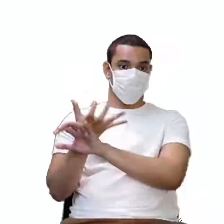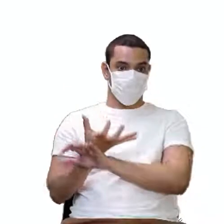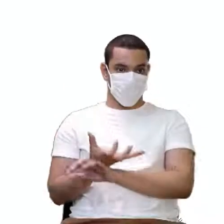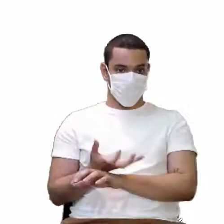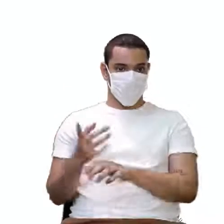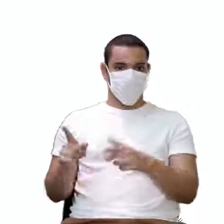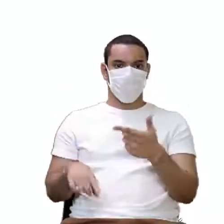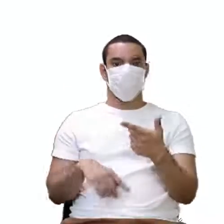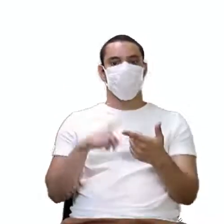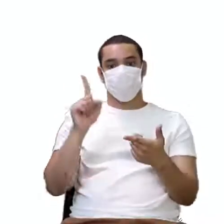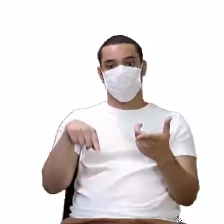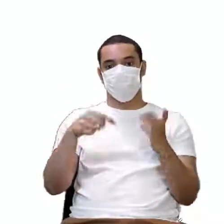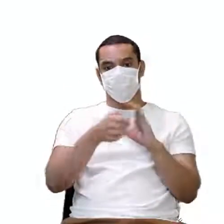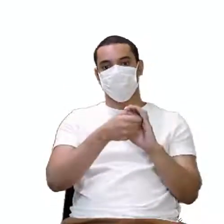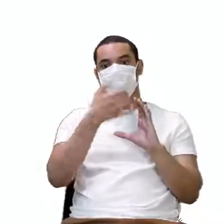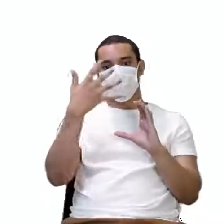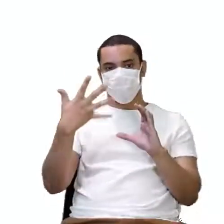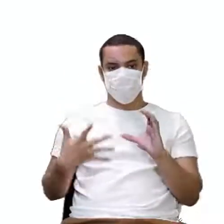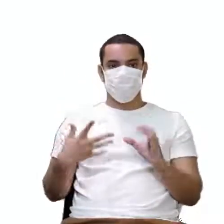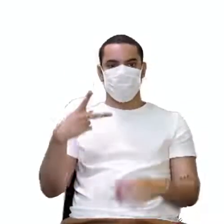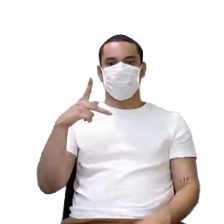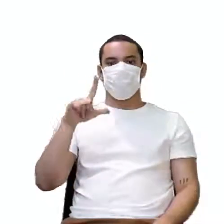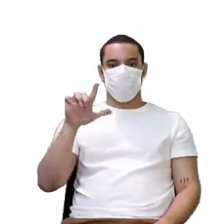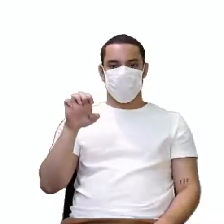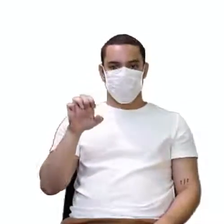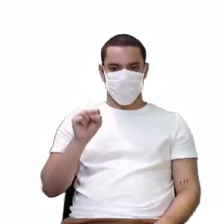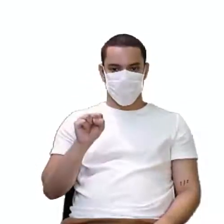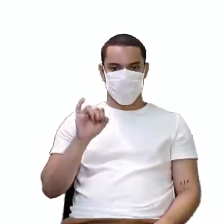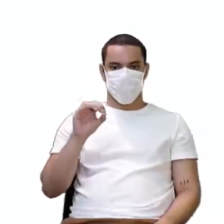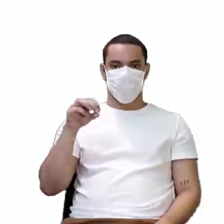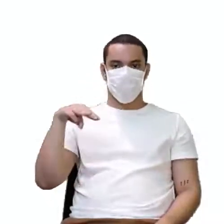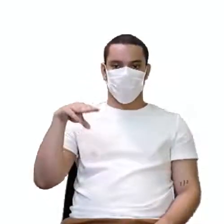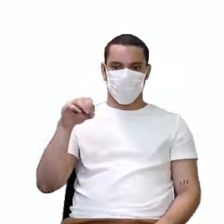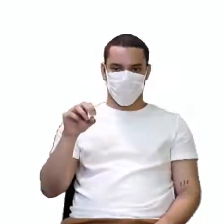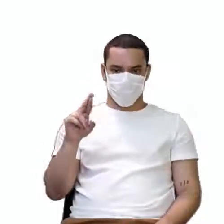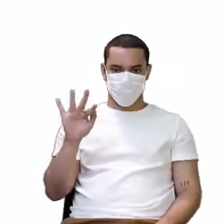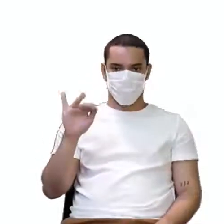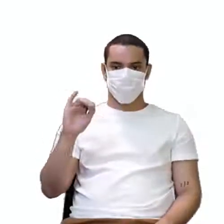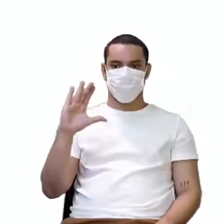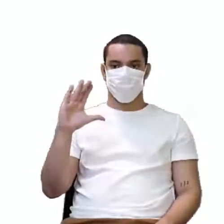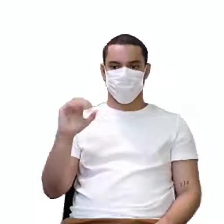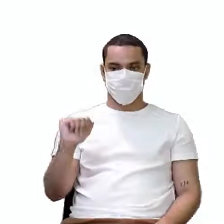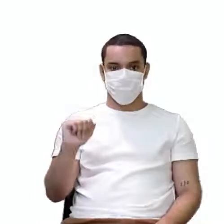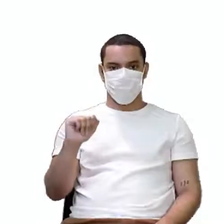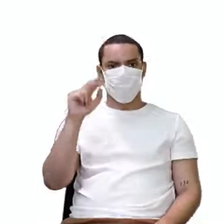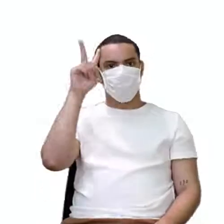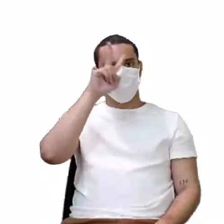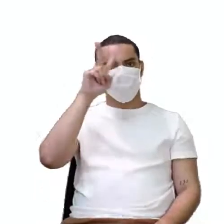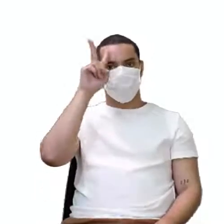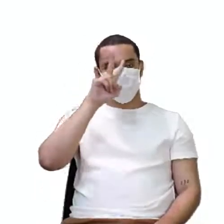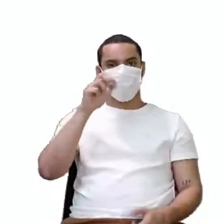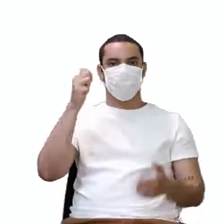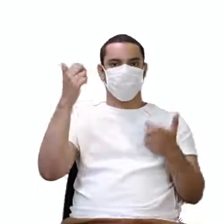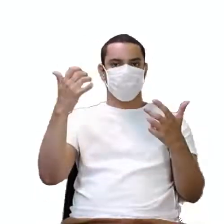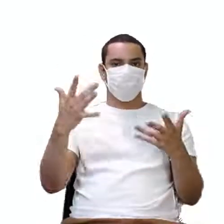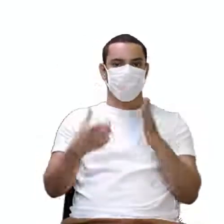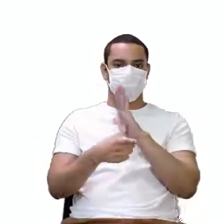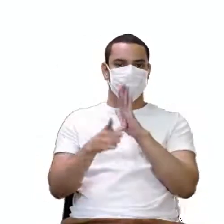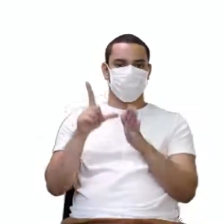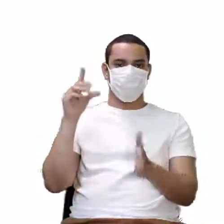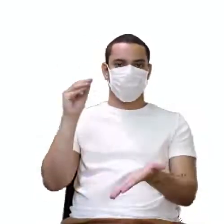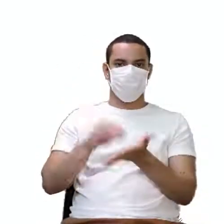vertebrados é uma característica plesiomórfica. Lembra lá dos vasos condutores que